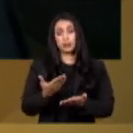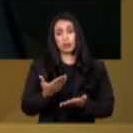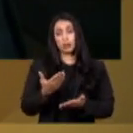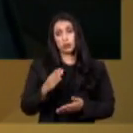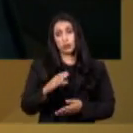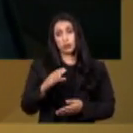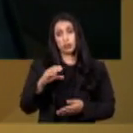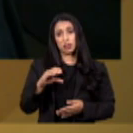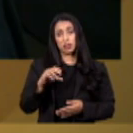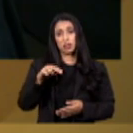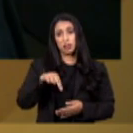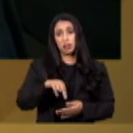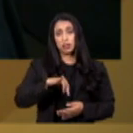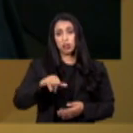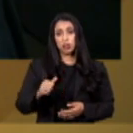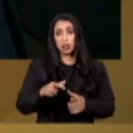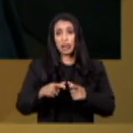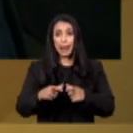em